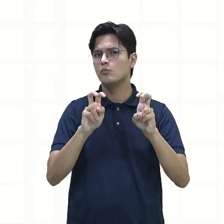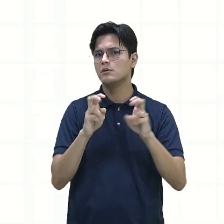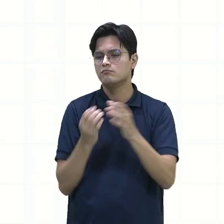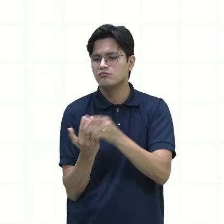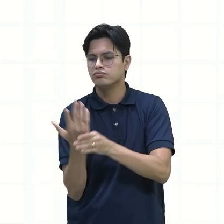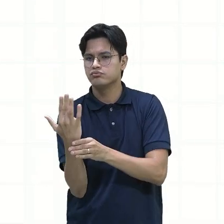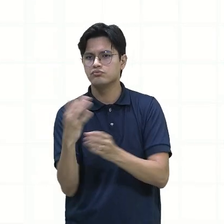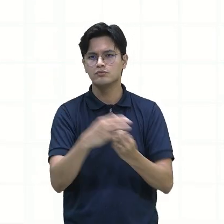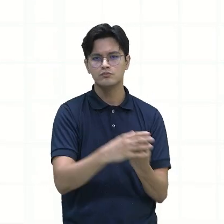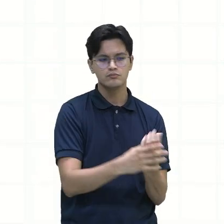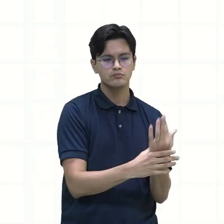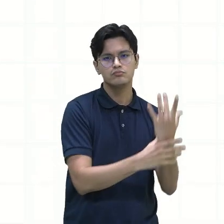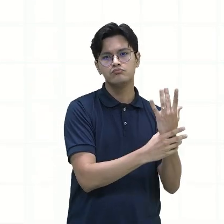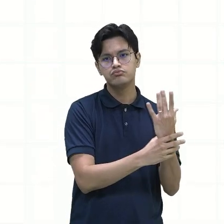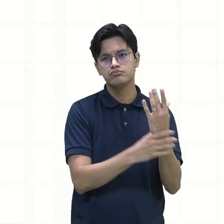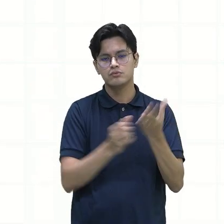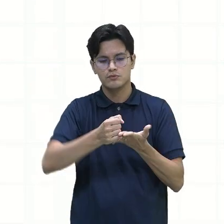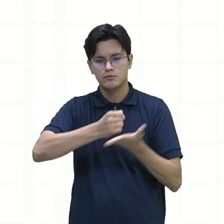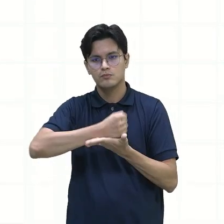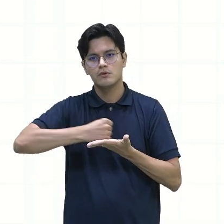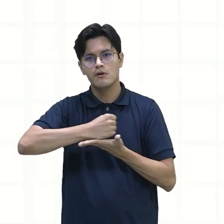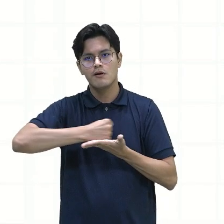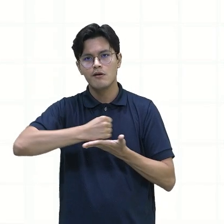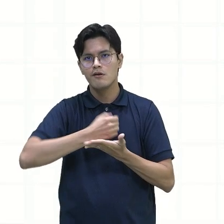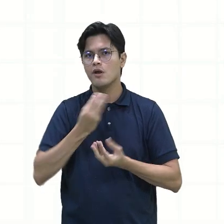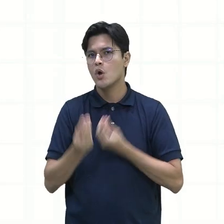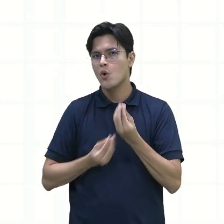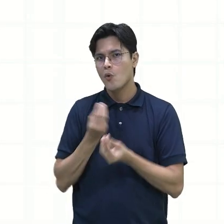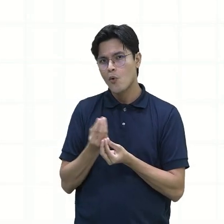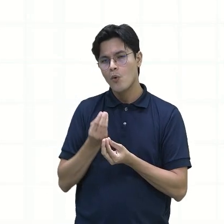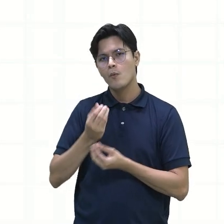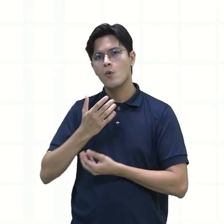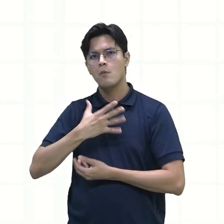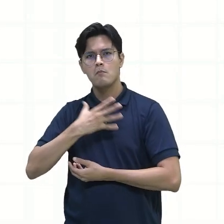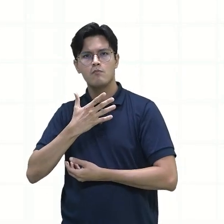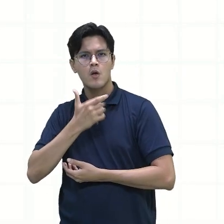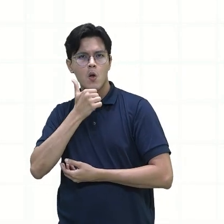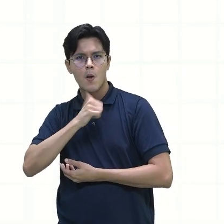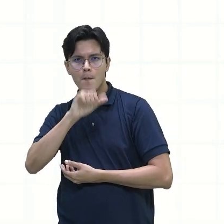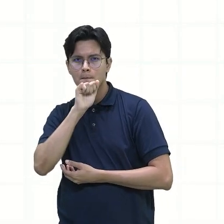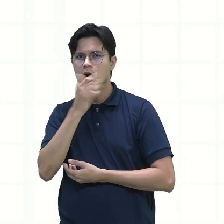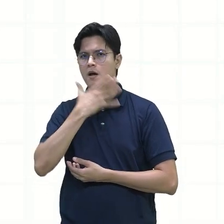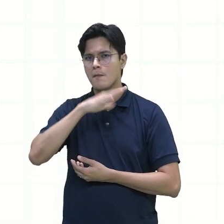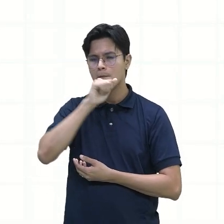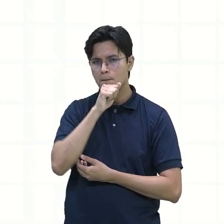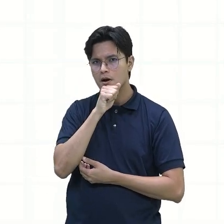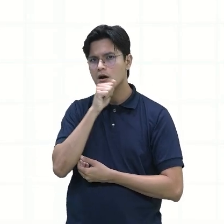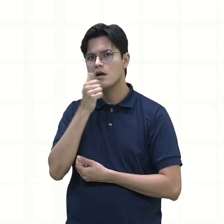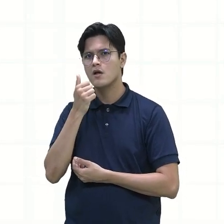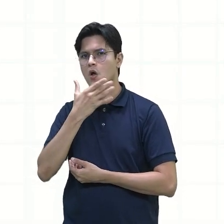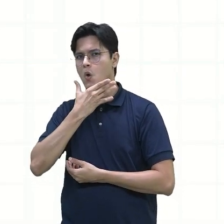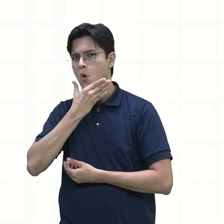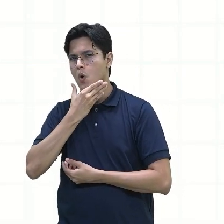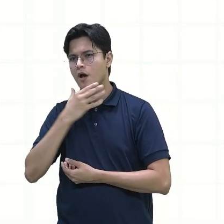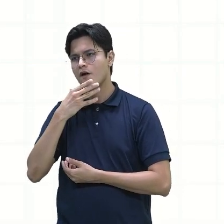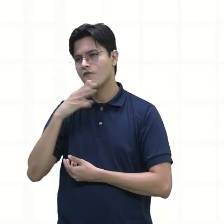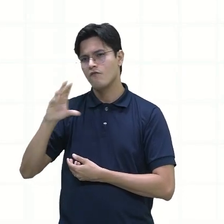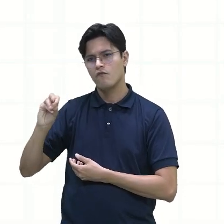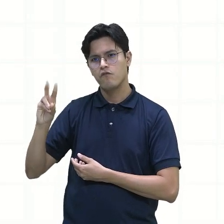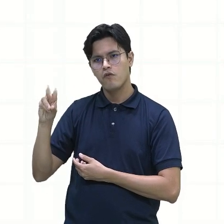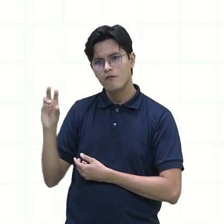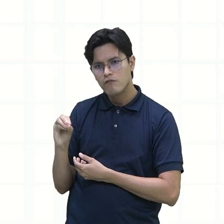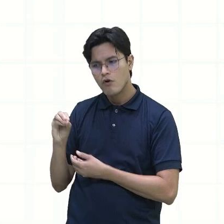seus avós para os seus pais, sobre o uso dessas plantas. E aí, quando eu falo dessas